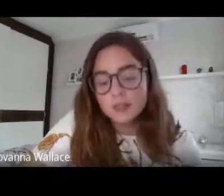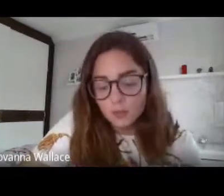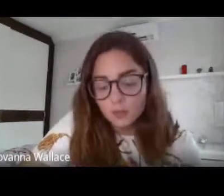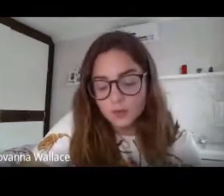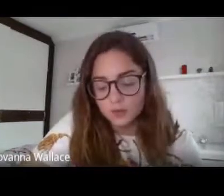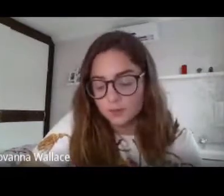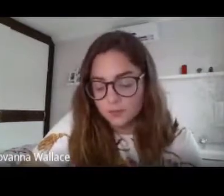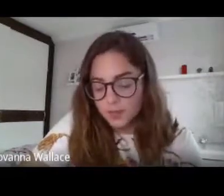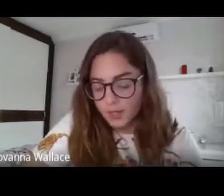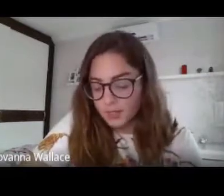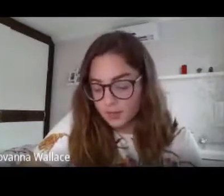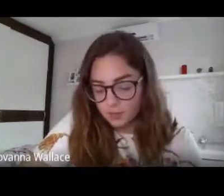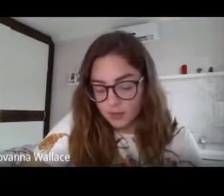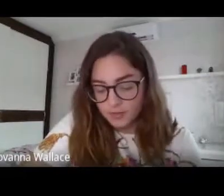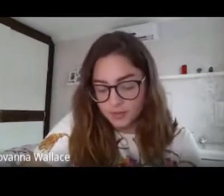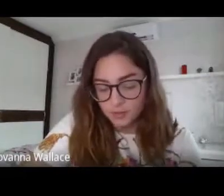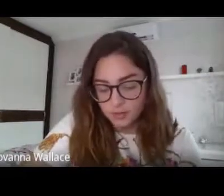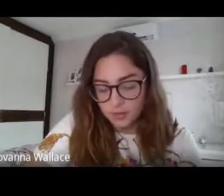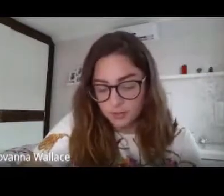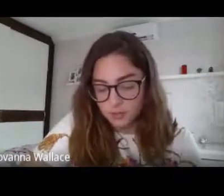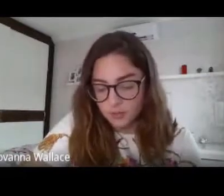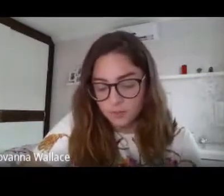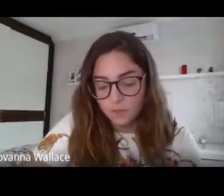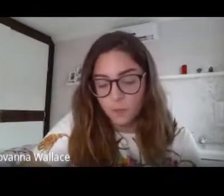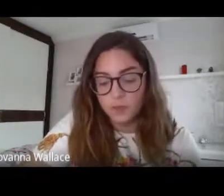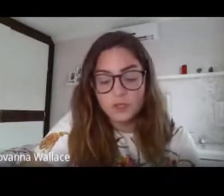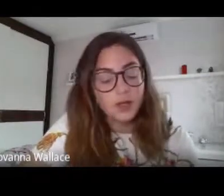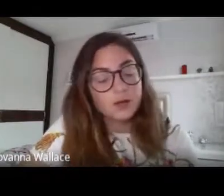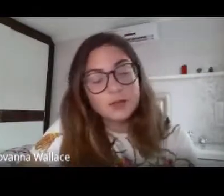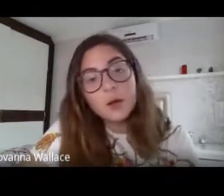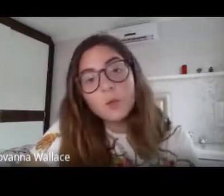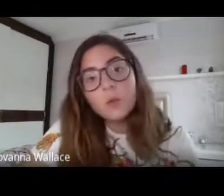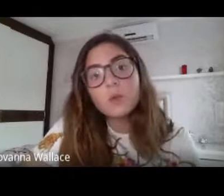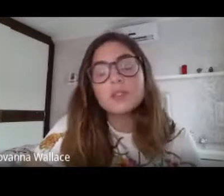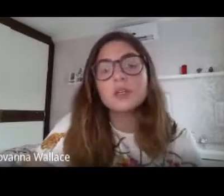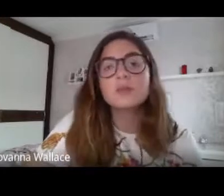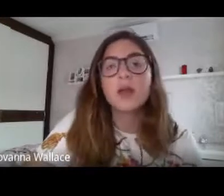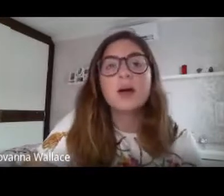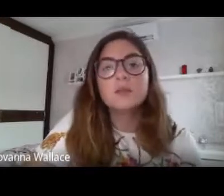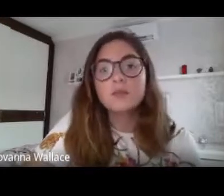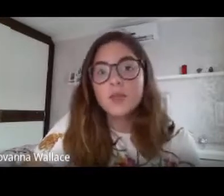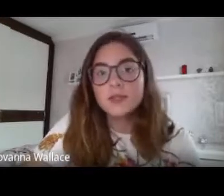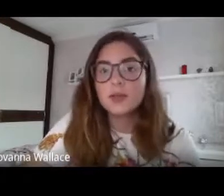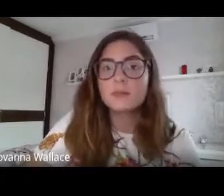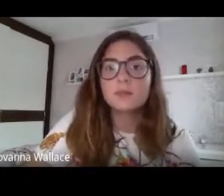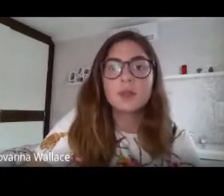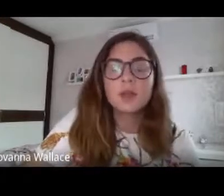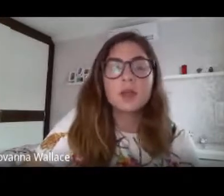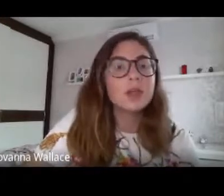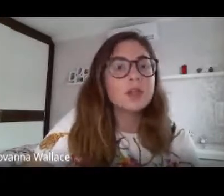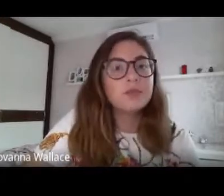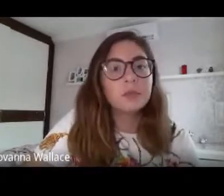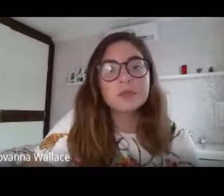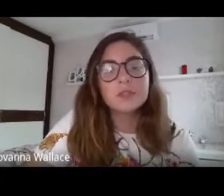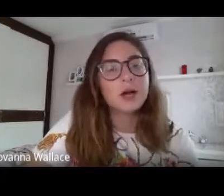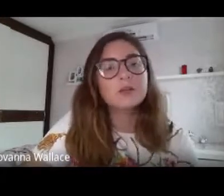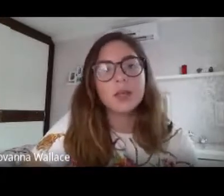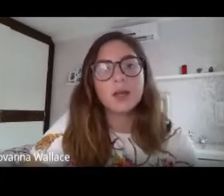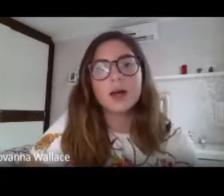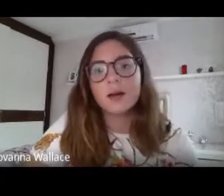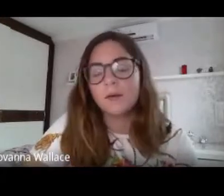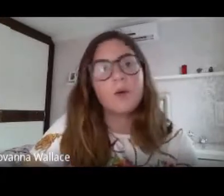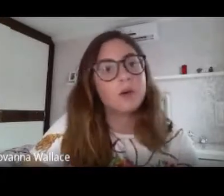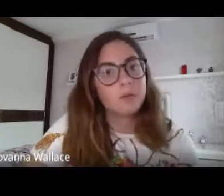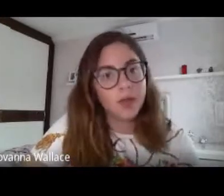instituições oficiais de saúde. Aqui no Brasil, nós temos o Ministério da Saúde, a Anvisa, e a nível